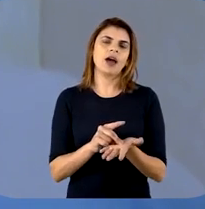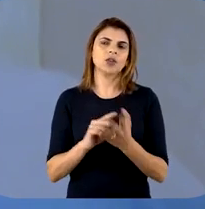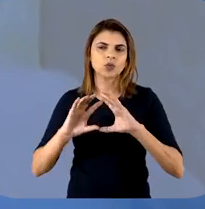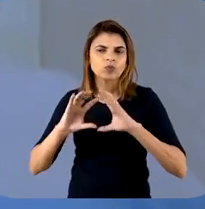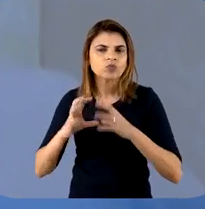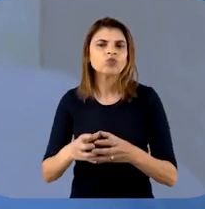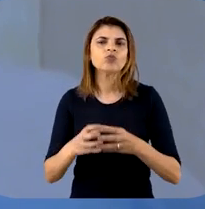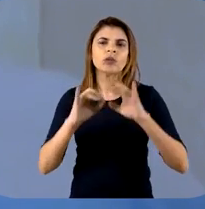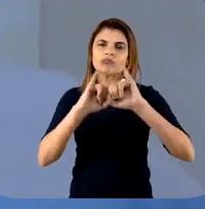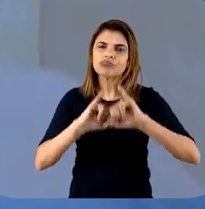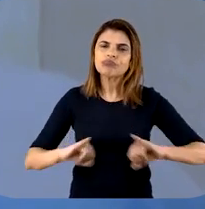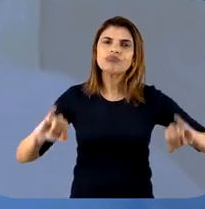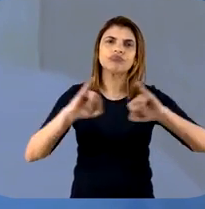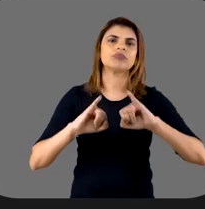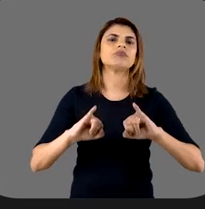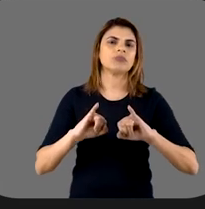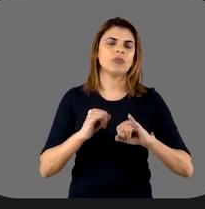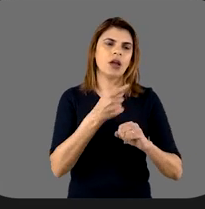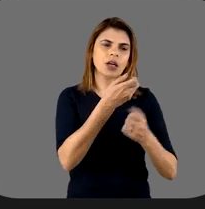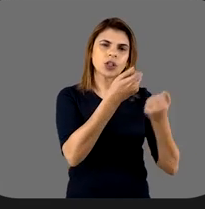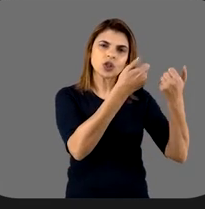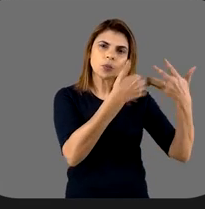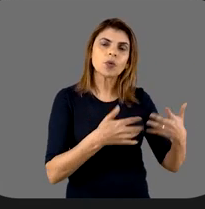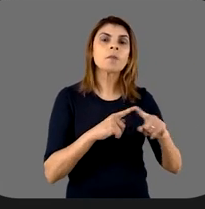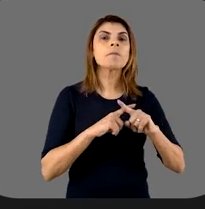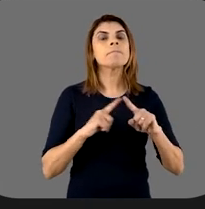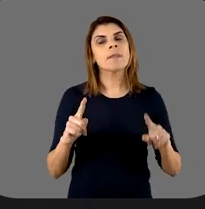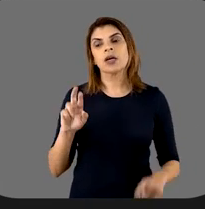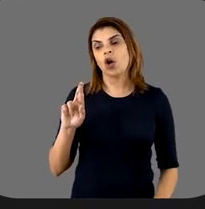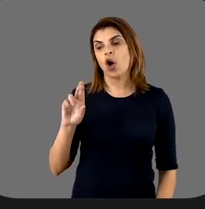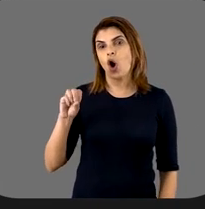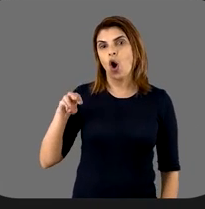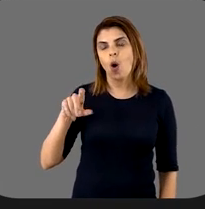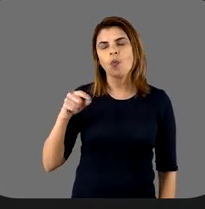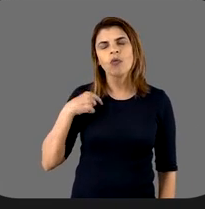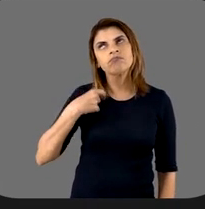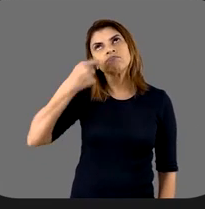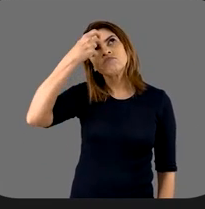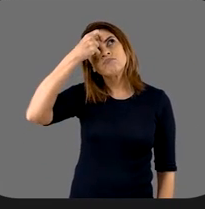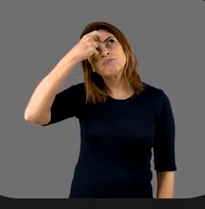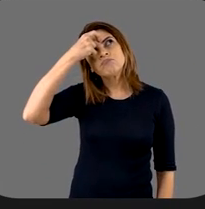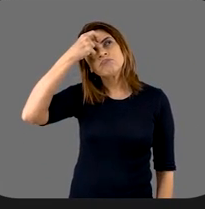comunitária, que foi a linha que o Maurício adotou, mas o Rômulo